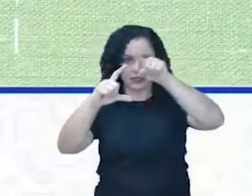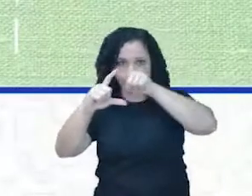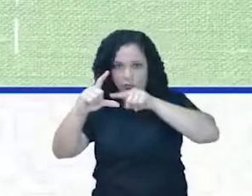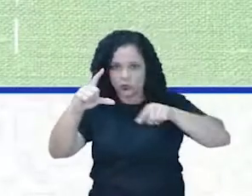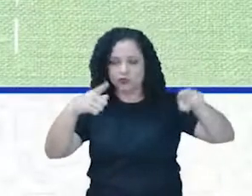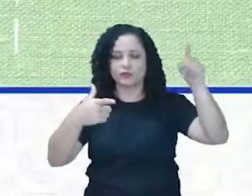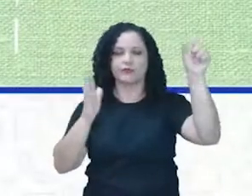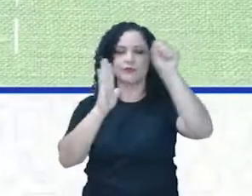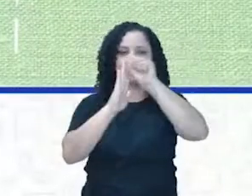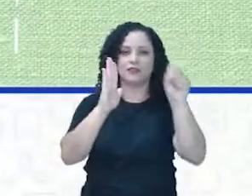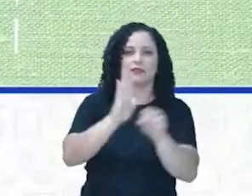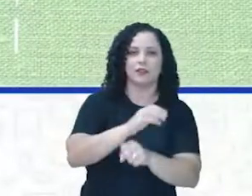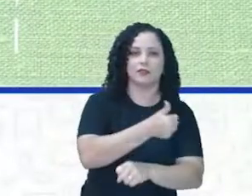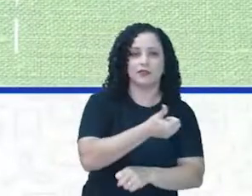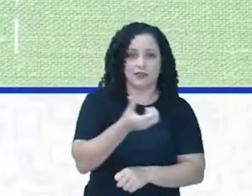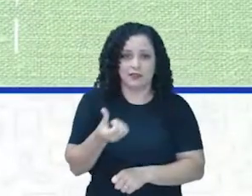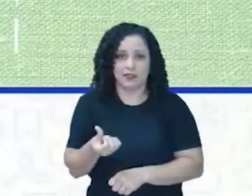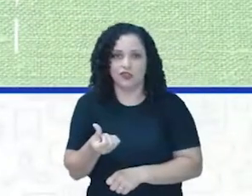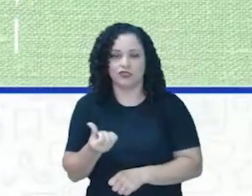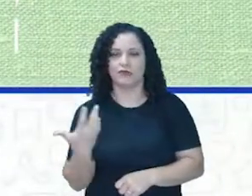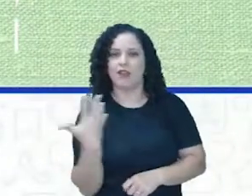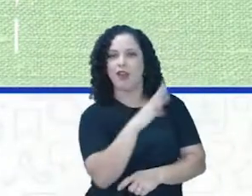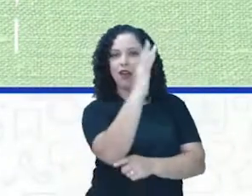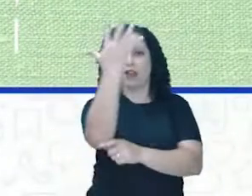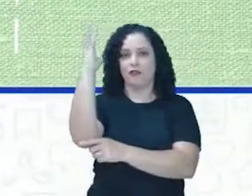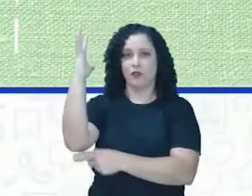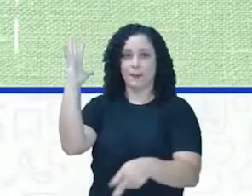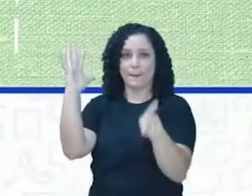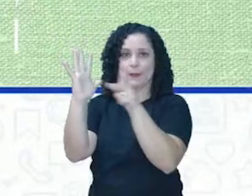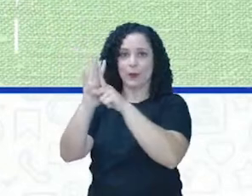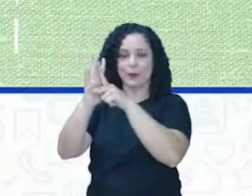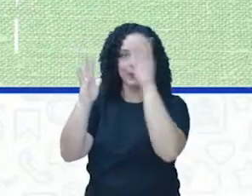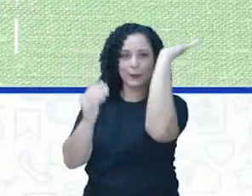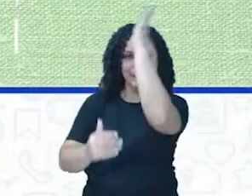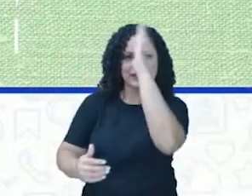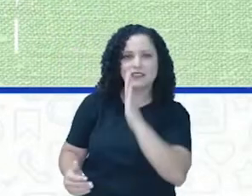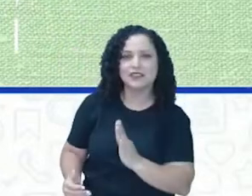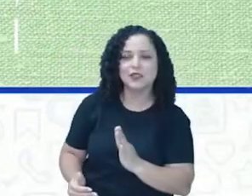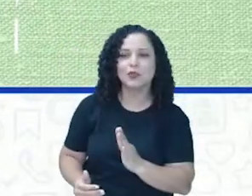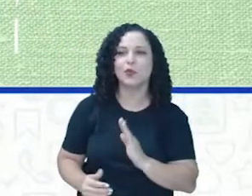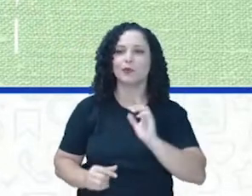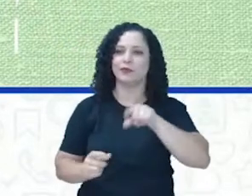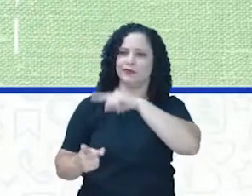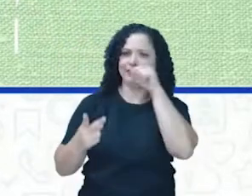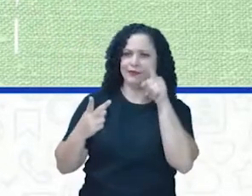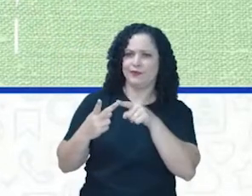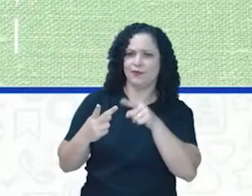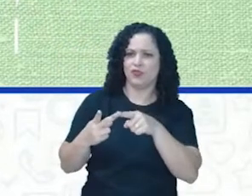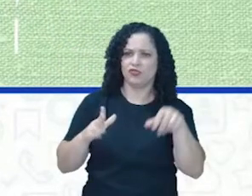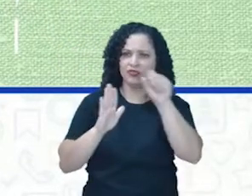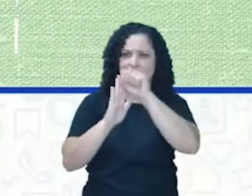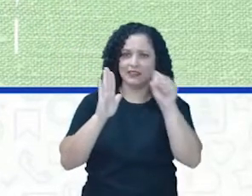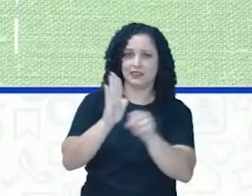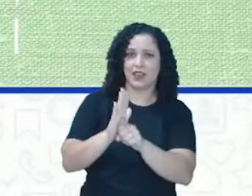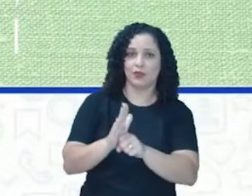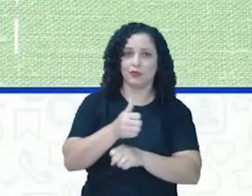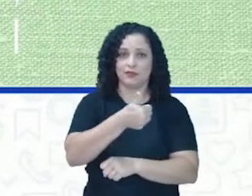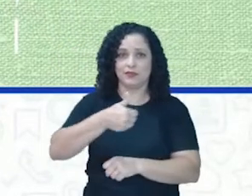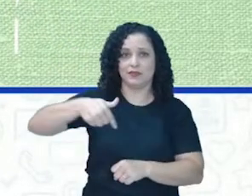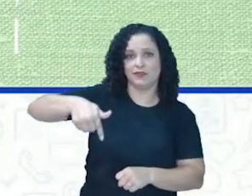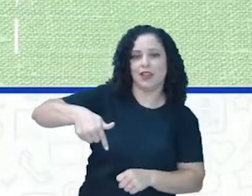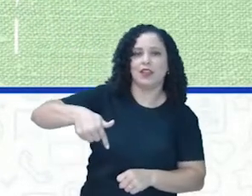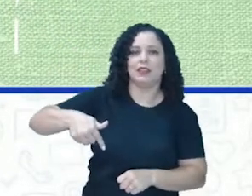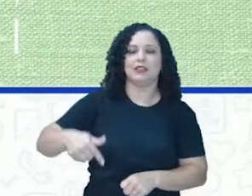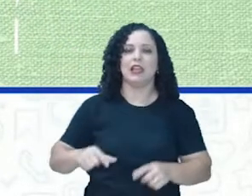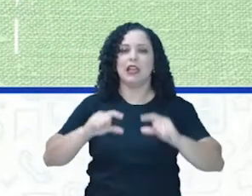século XVI, né, com o ciclo do pau-brasil, depois vai junto disso, né, com a